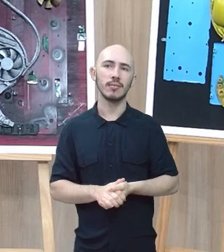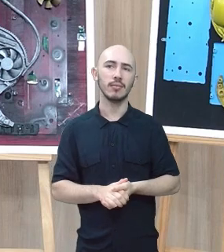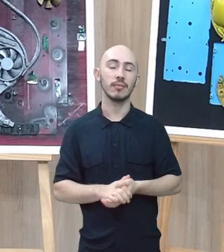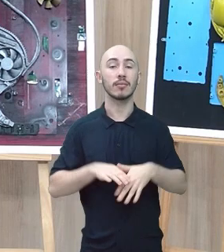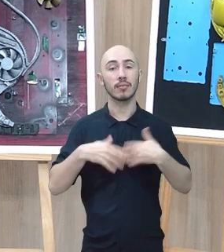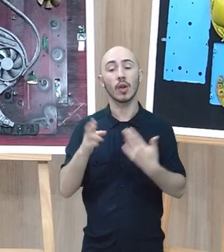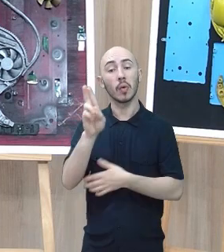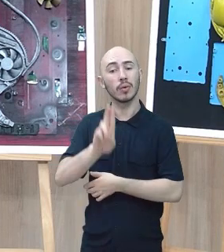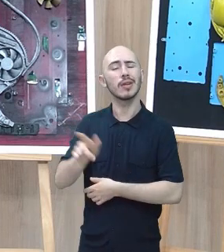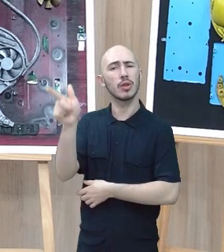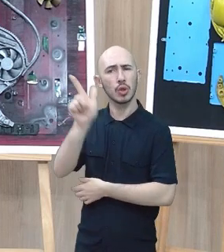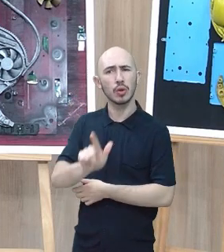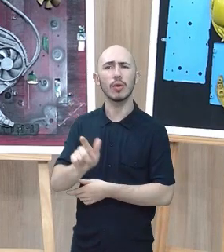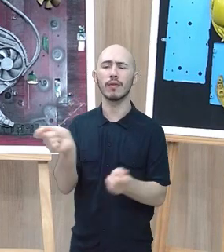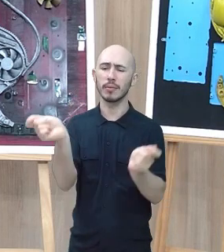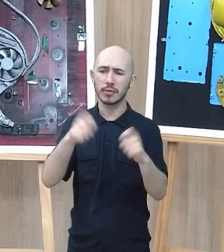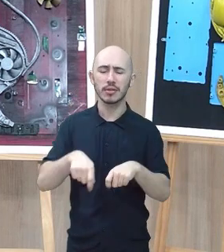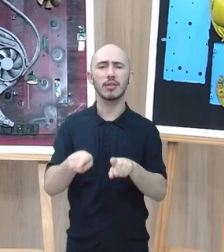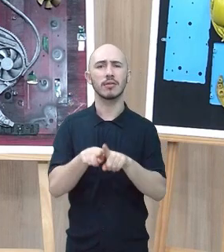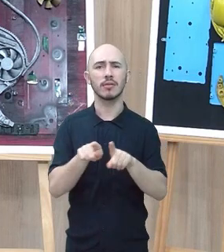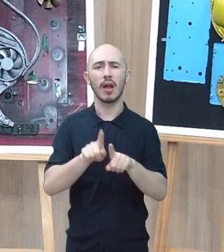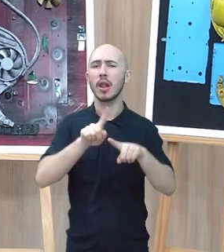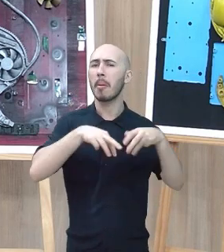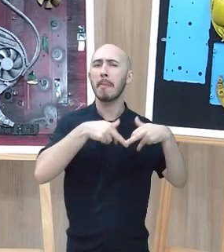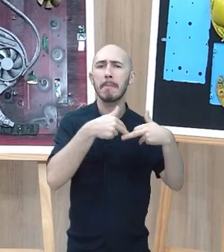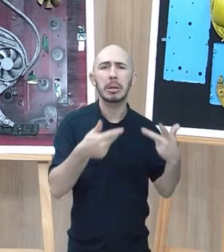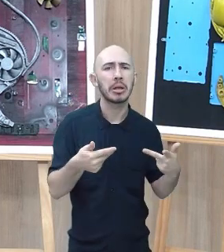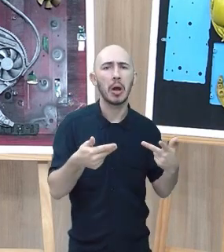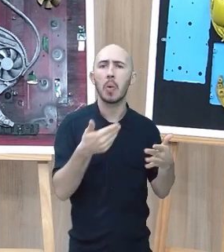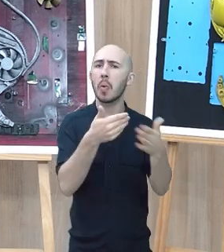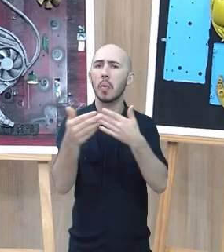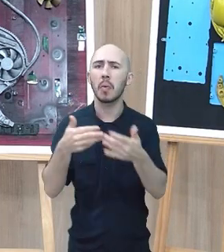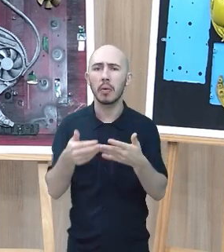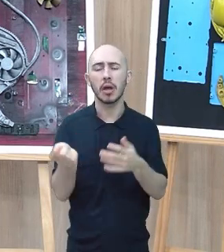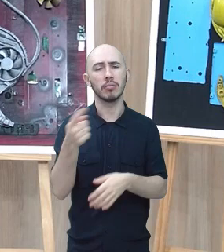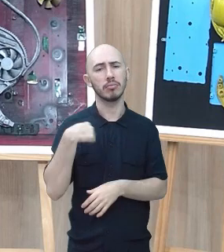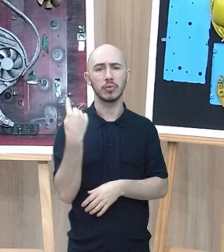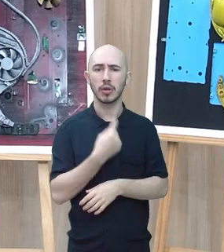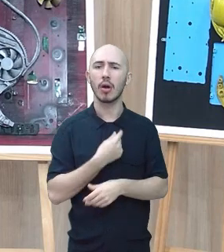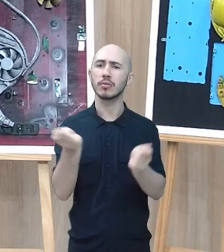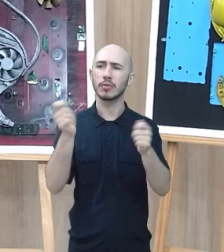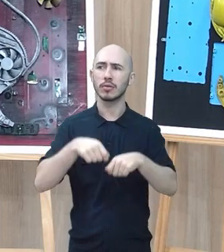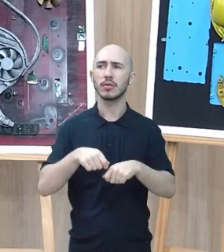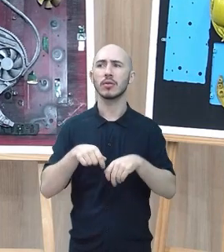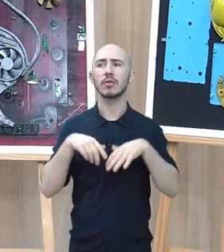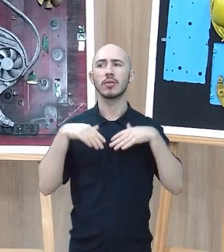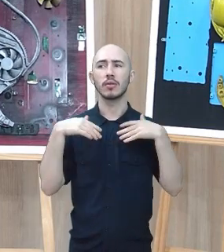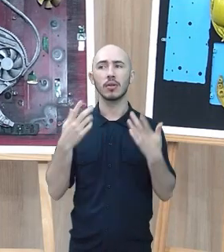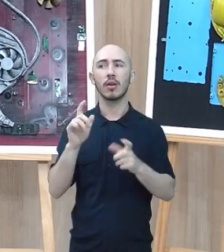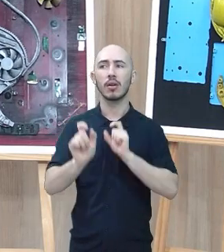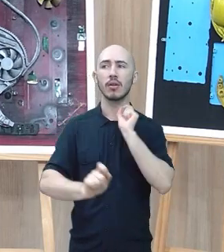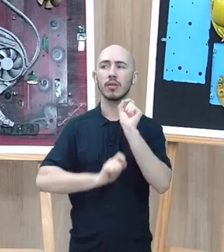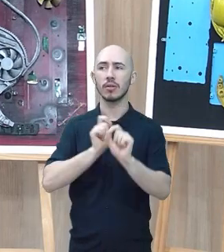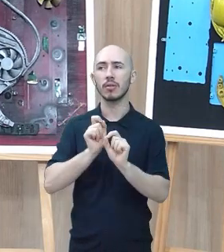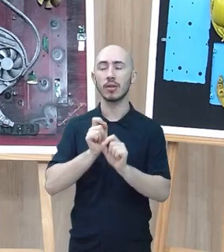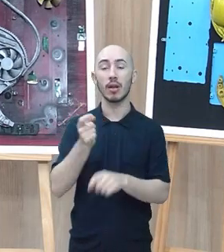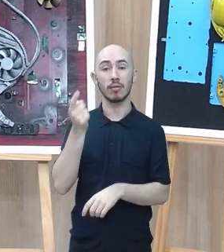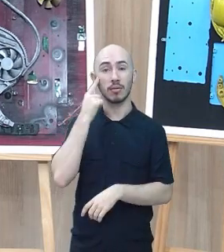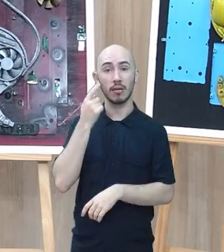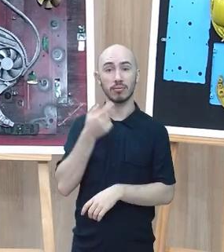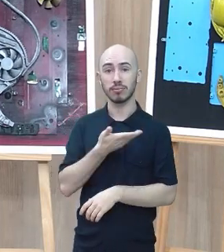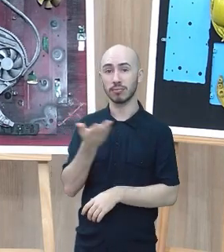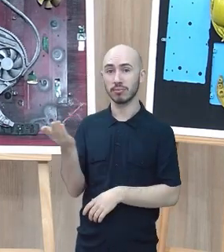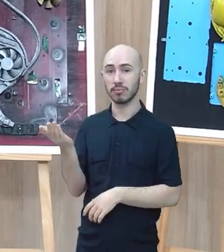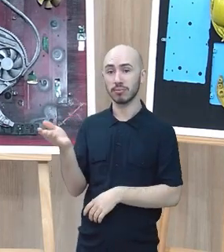Reutilizar, dê uma nova utilidade para o seu produto, né? A gente está observando aqui, né, no estúdio, que